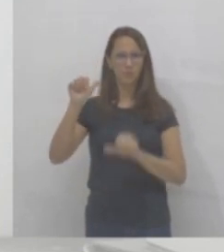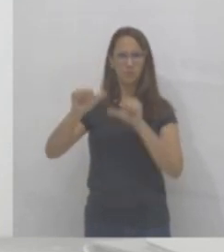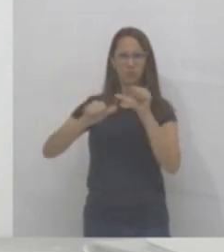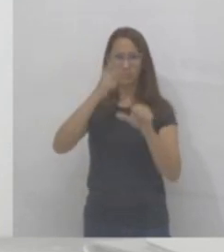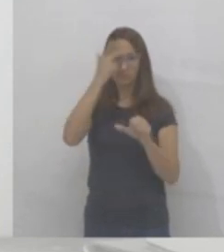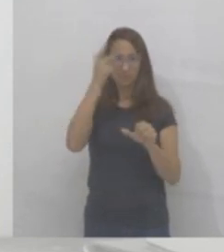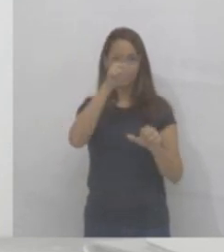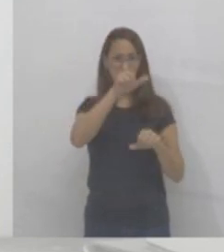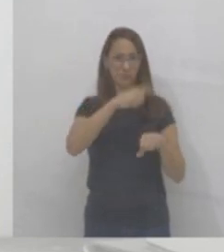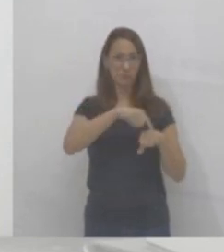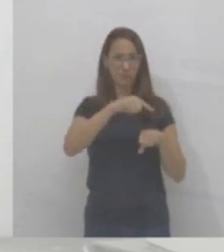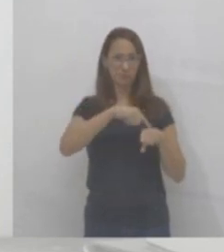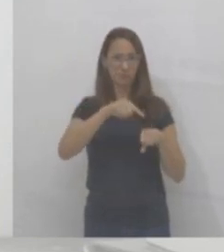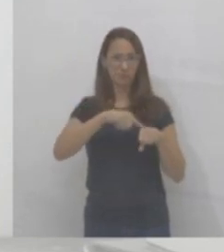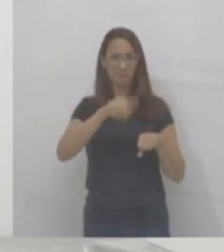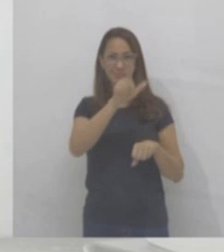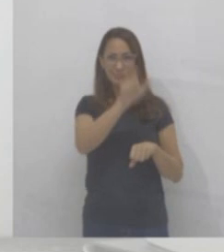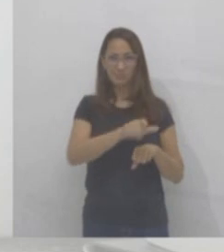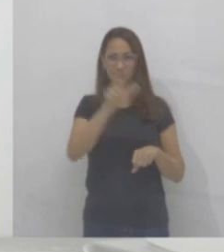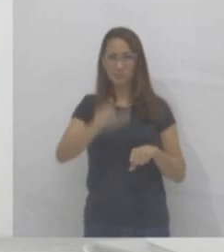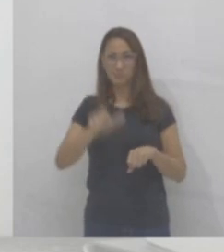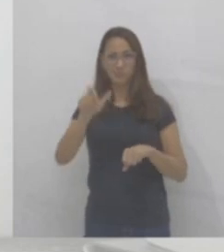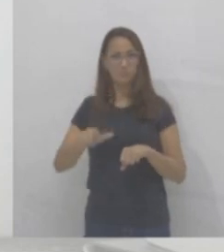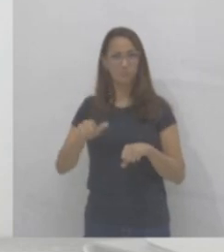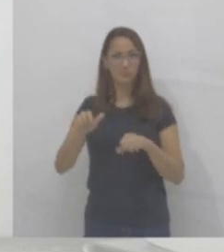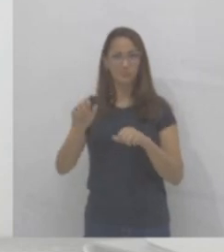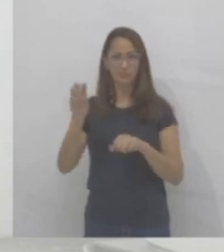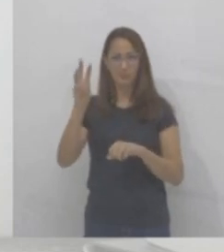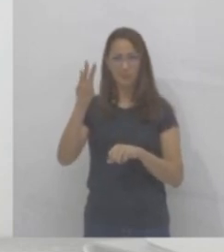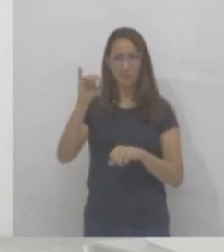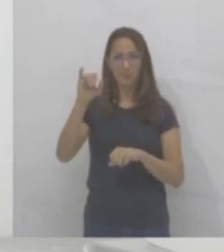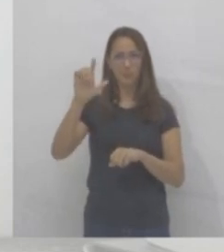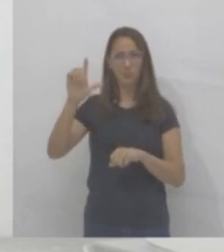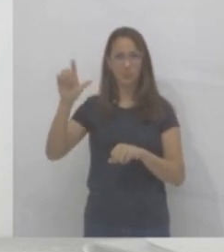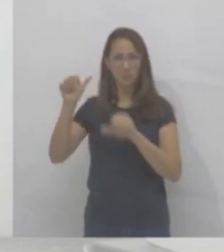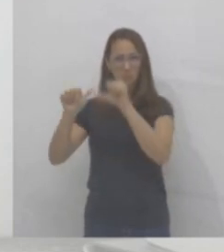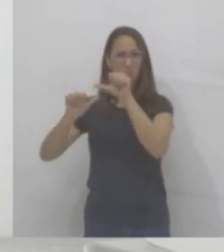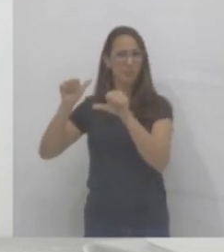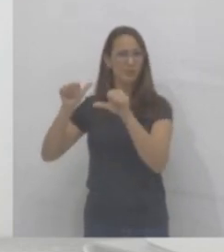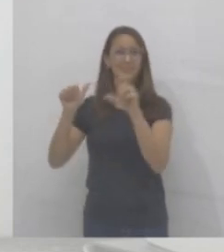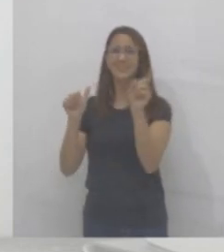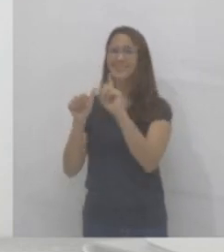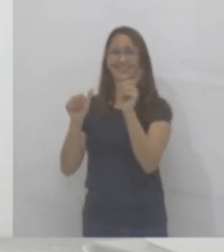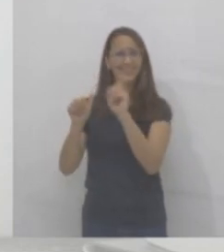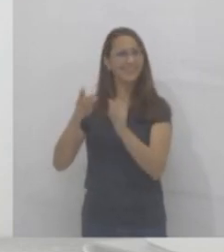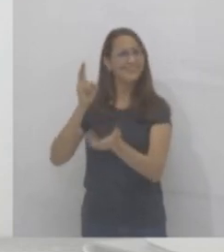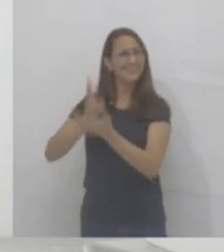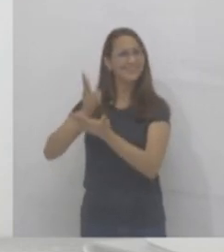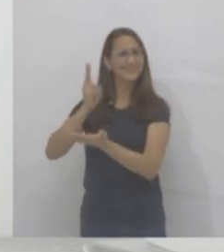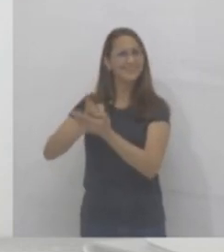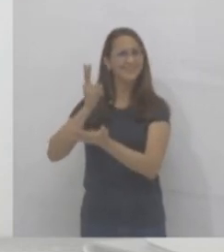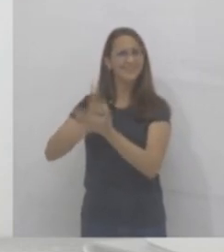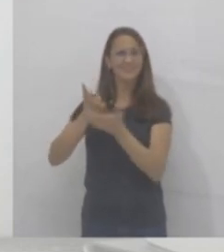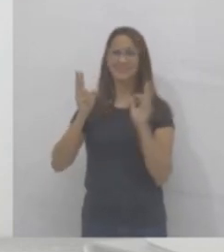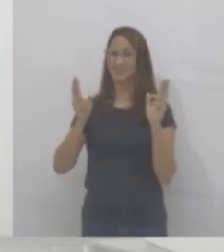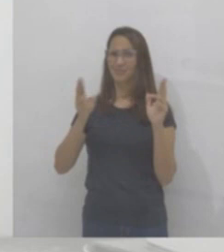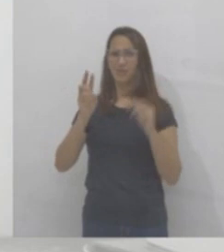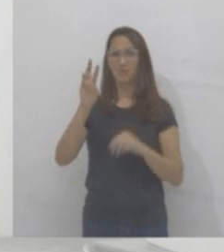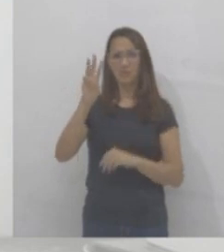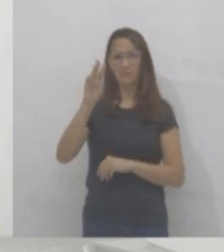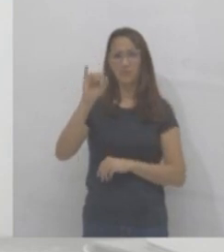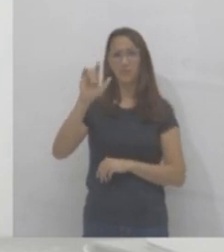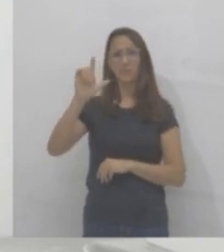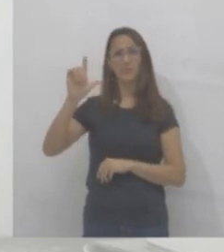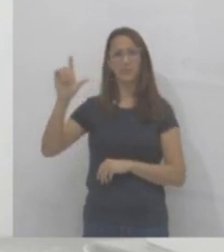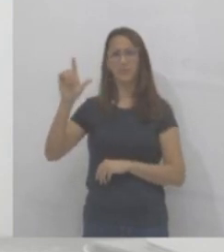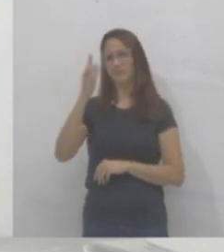primeira pessoa do singular até a última pessoa do plural, ele não muda de forma, não acrescenta nenhuma letra, nada. É sempre essa forma do